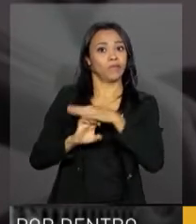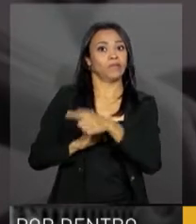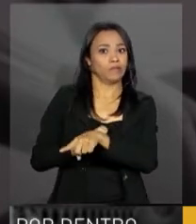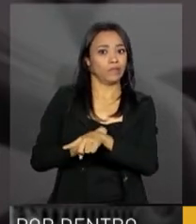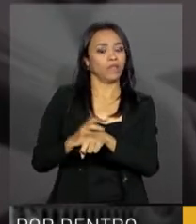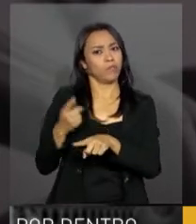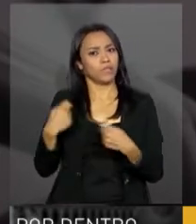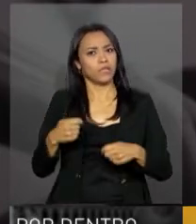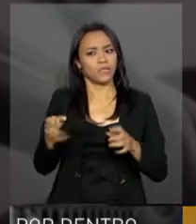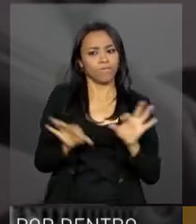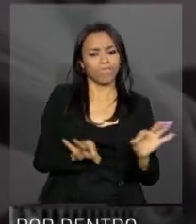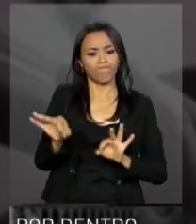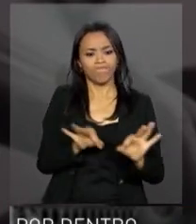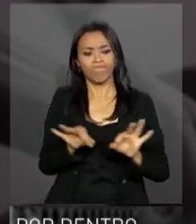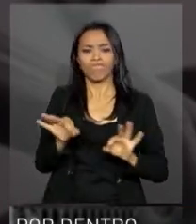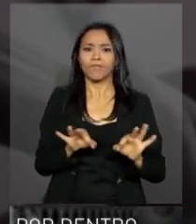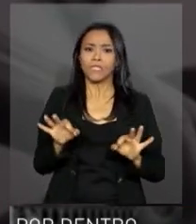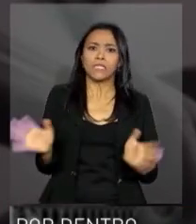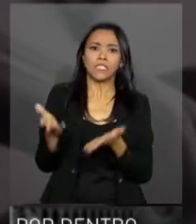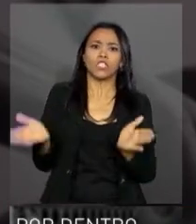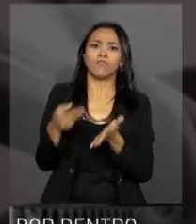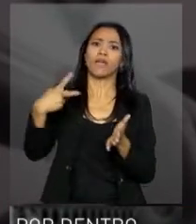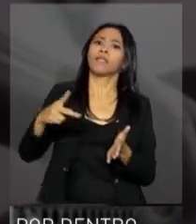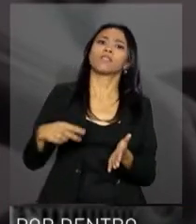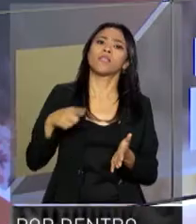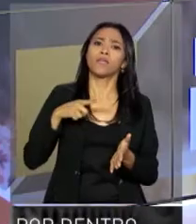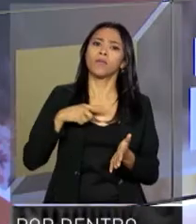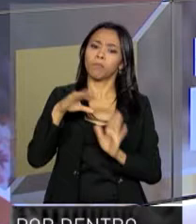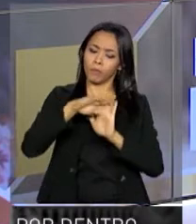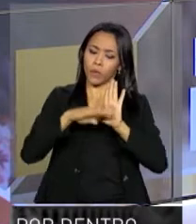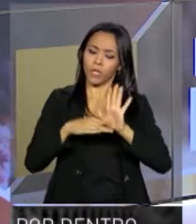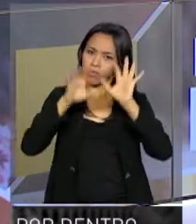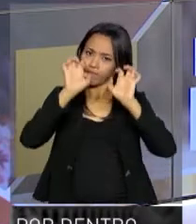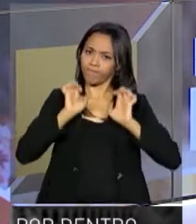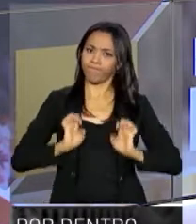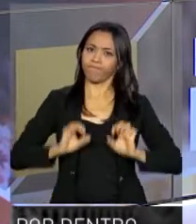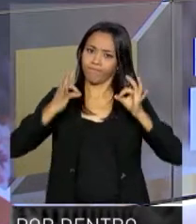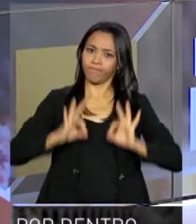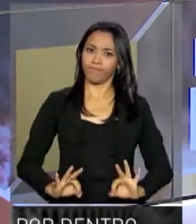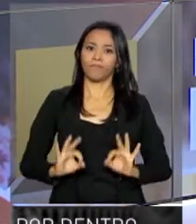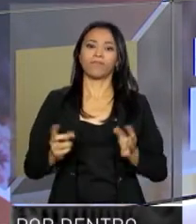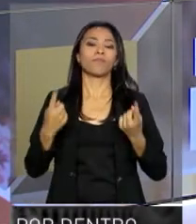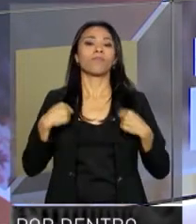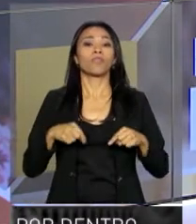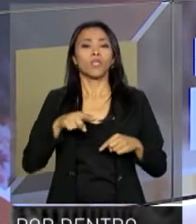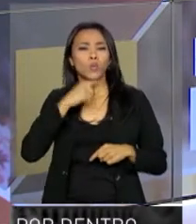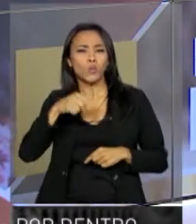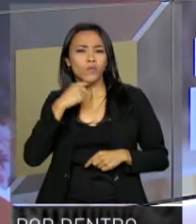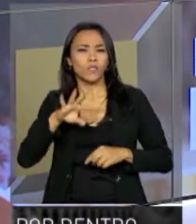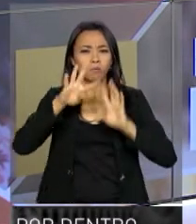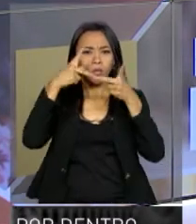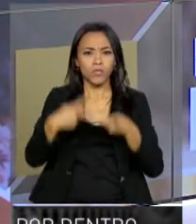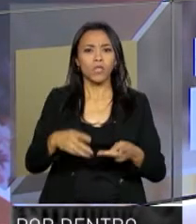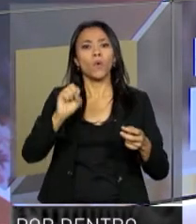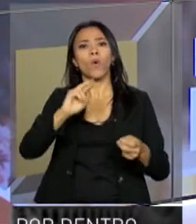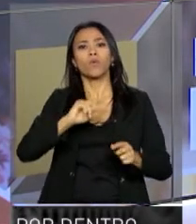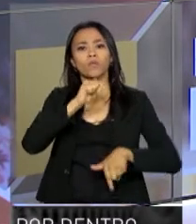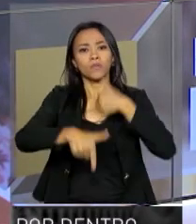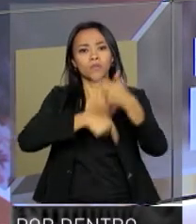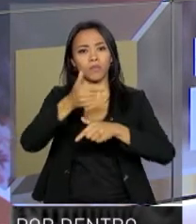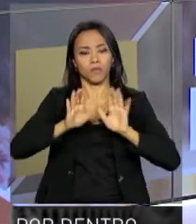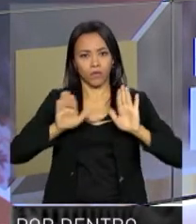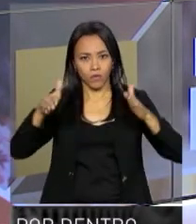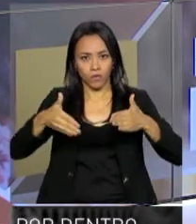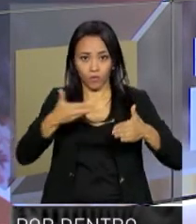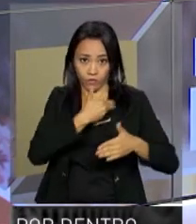criarmos, incentivarmos as estatais a terem seus programas de integridade. Dúvidas sobre algum projeto ou ação do governo federal?